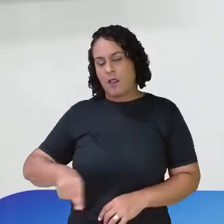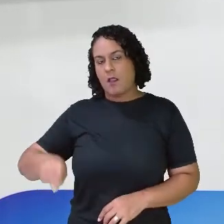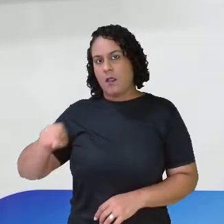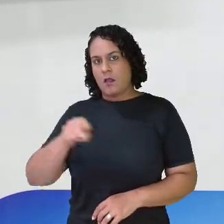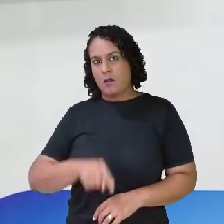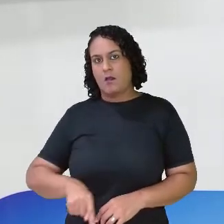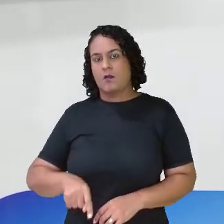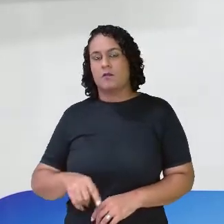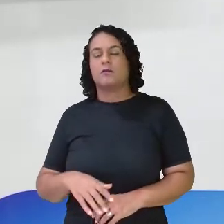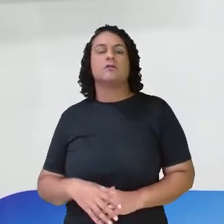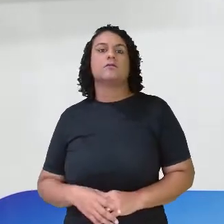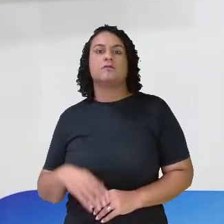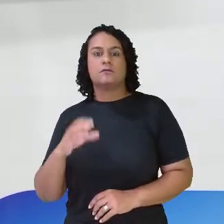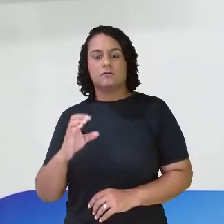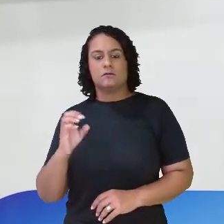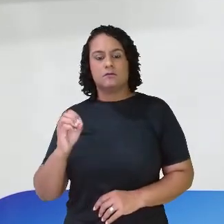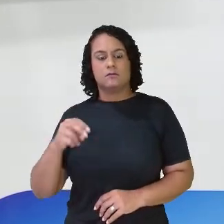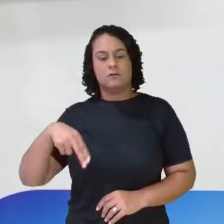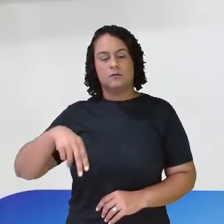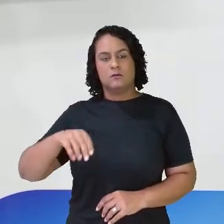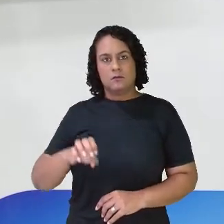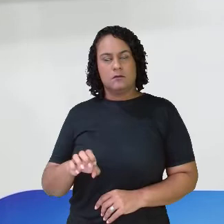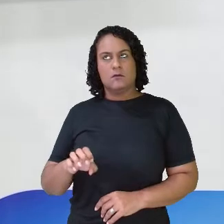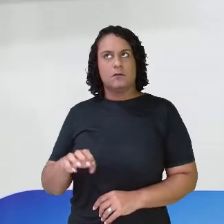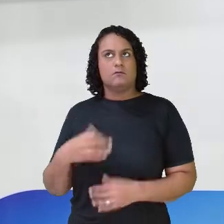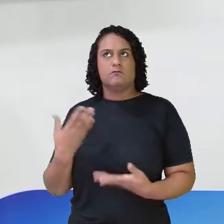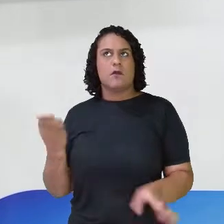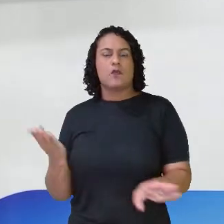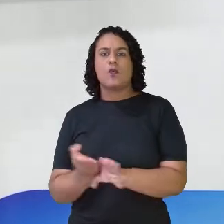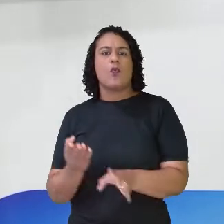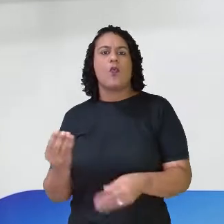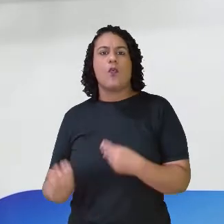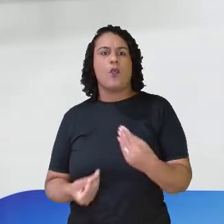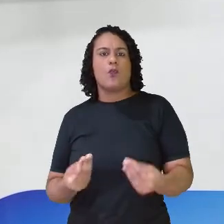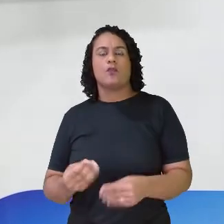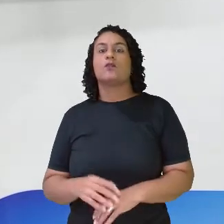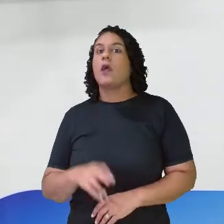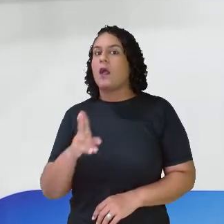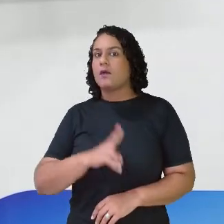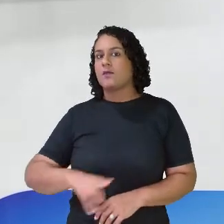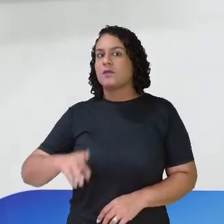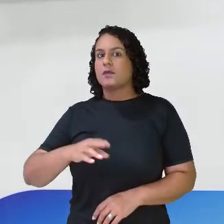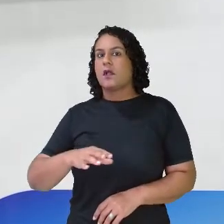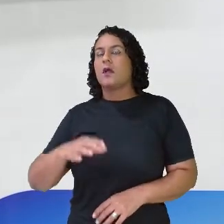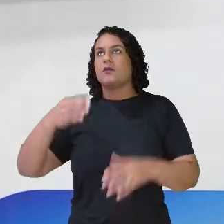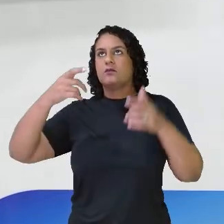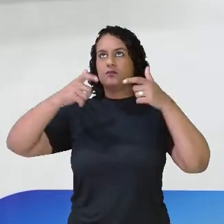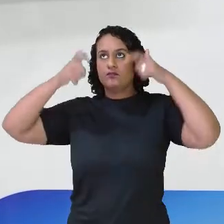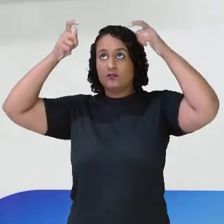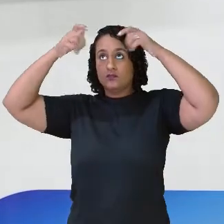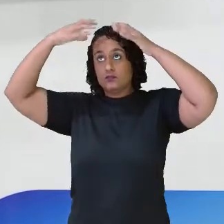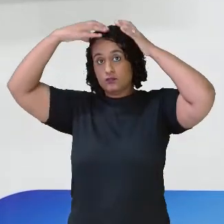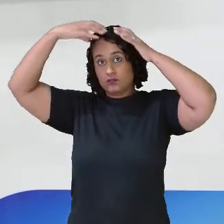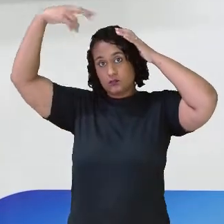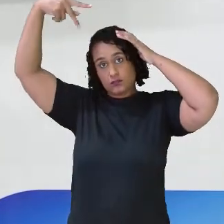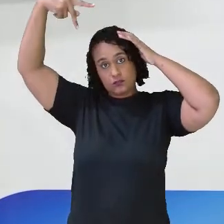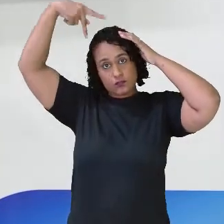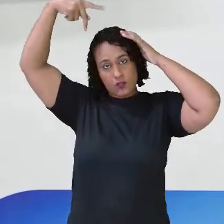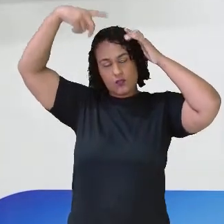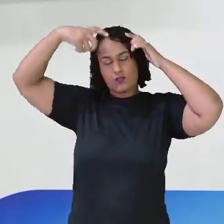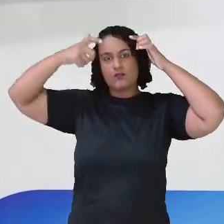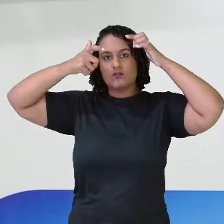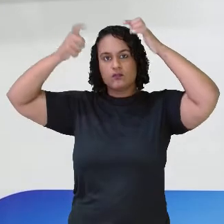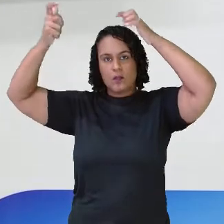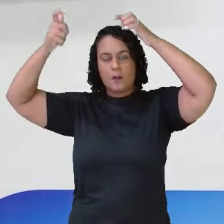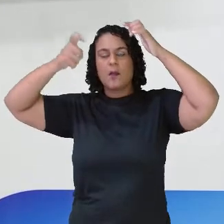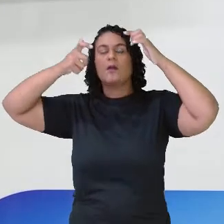E cone, professora, onde é que a gente encontra? Já usaram aquele chapéuzinho de aniversário? Vira